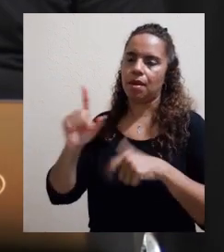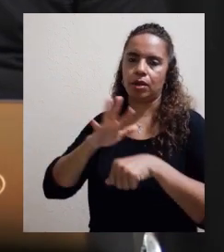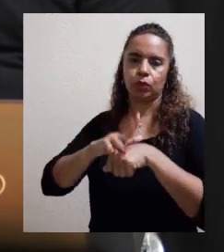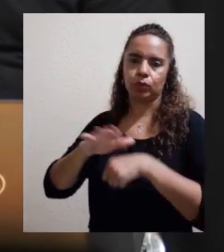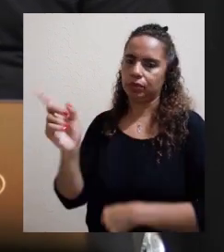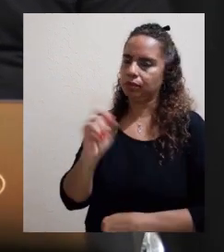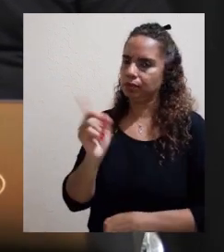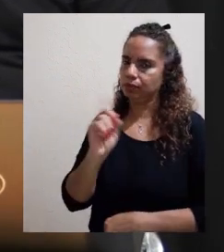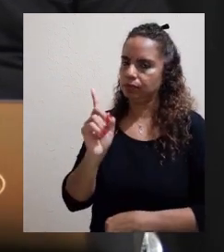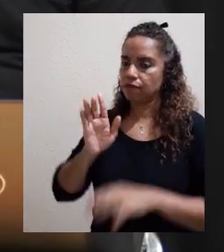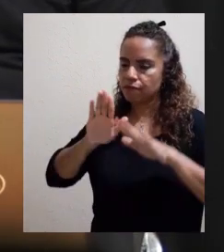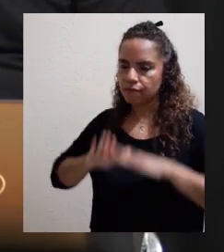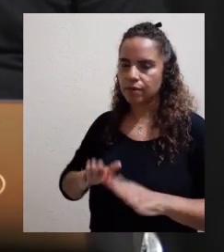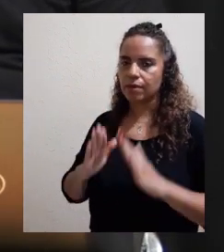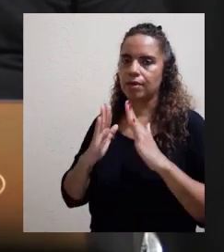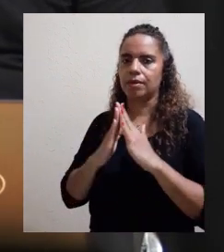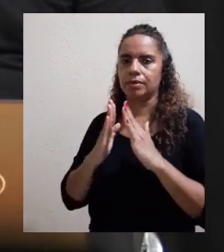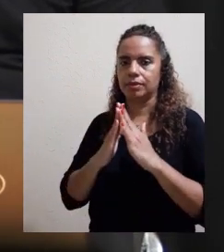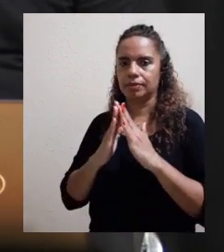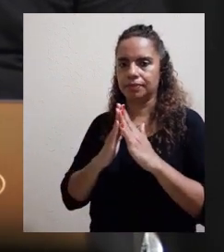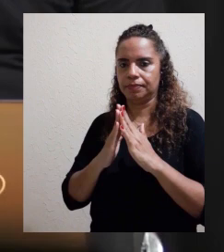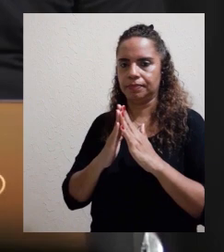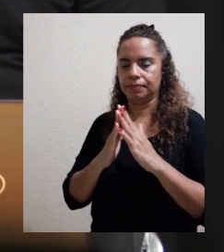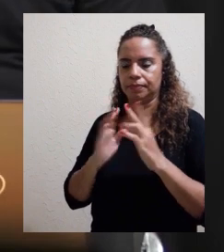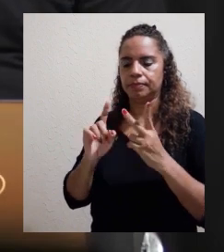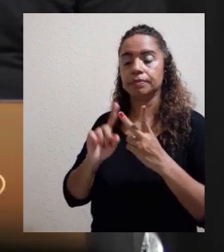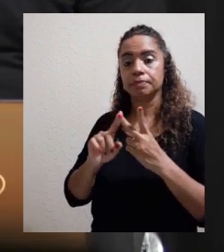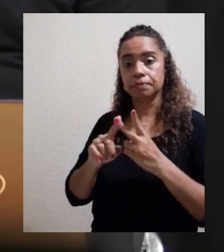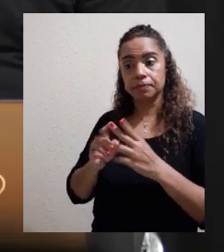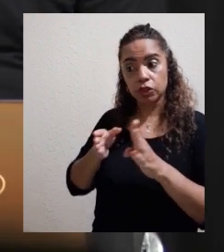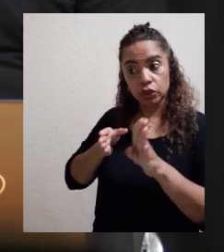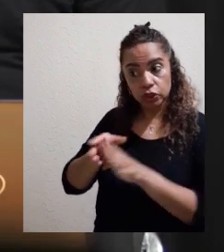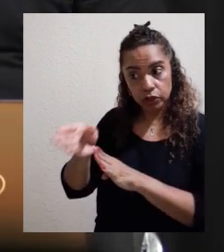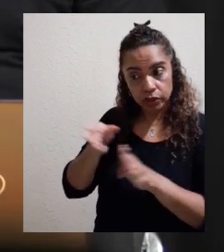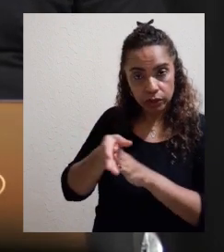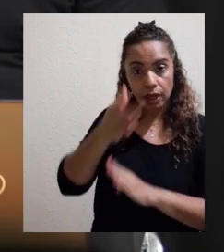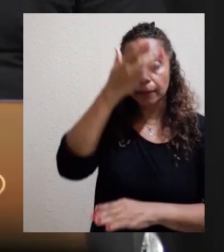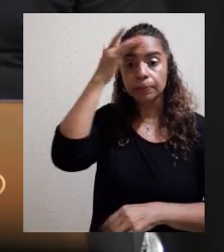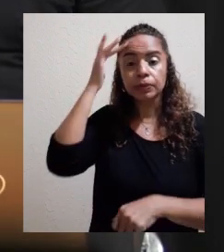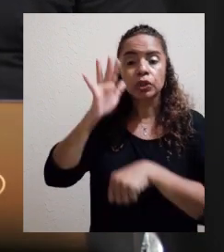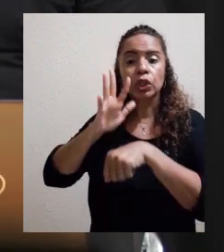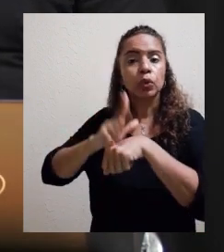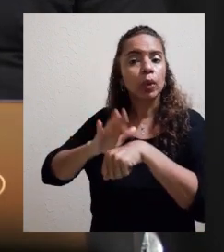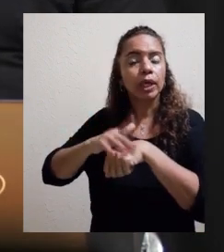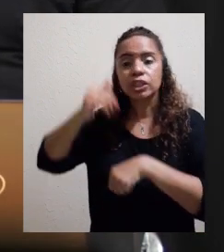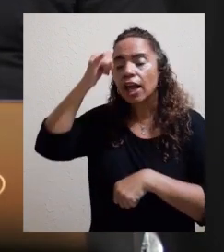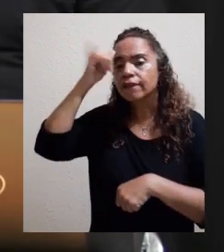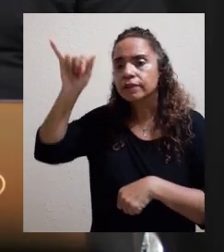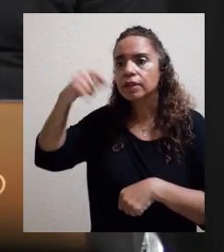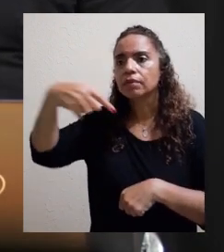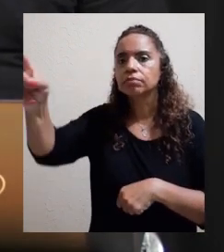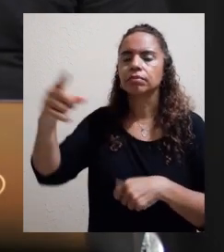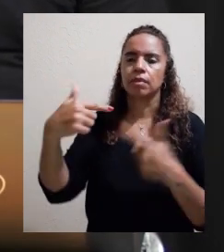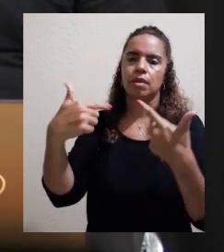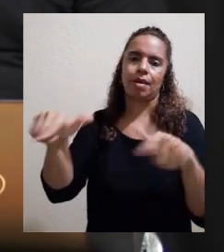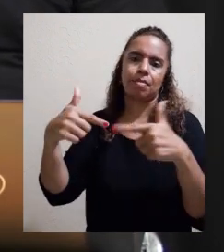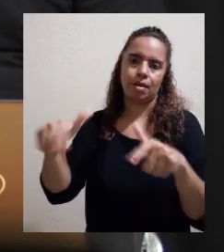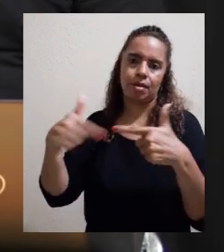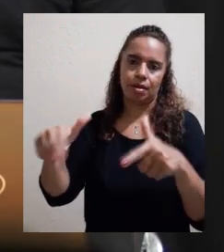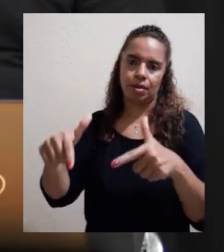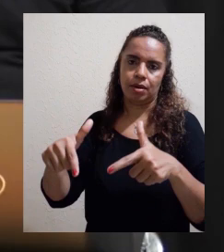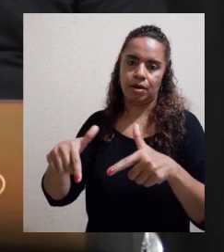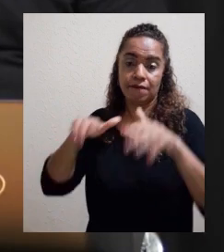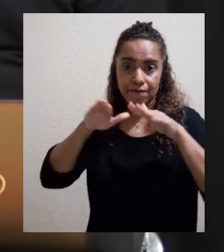trabalhar doente, né? Estimule as pessoas que estão doentes a não irem trabalhar ou trabalhar de casa.